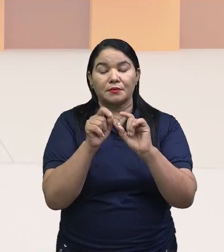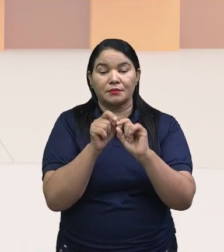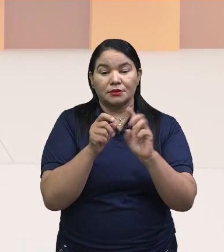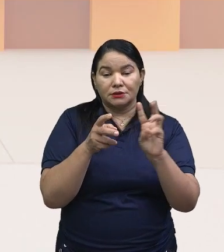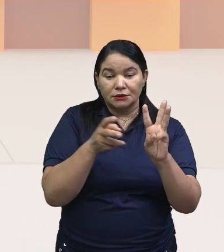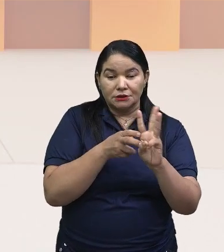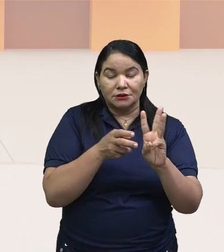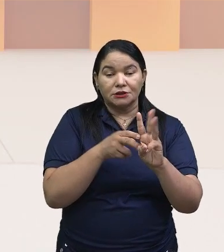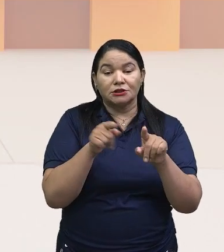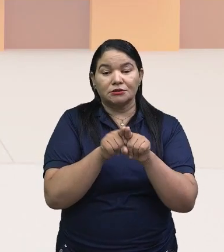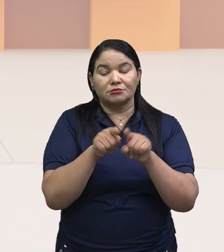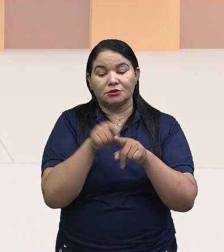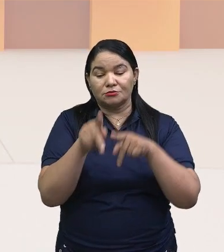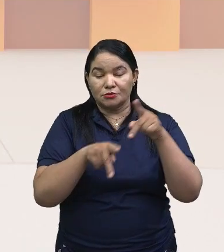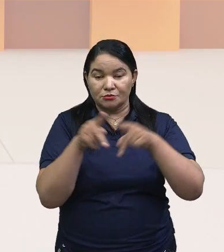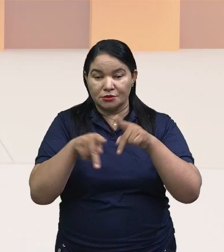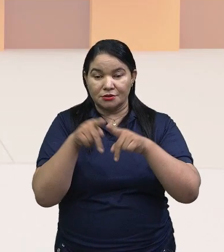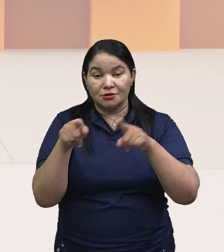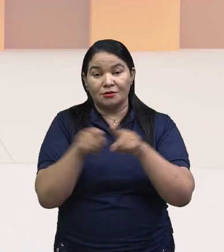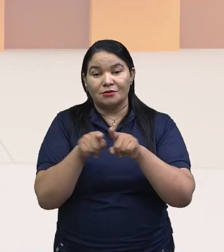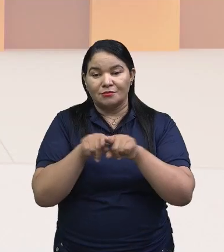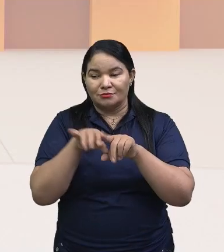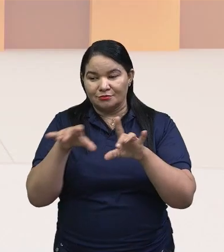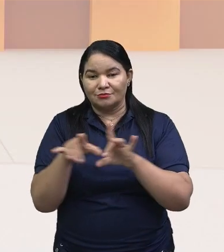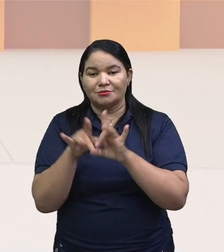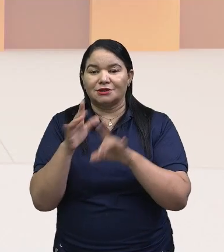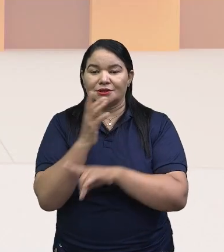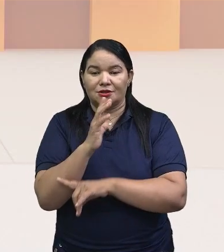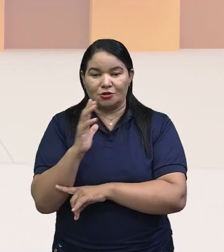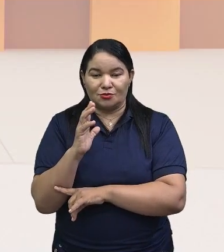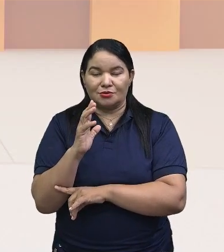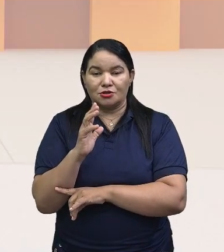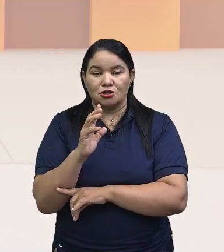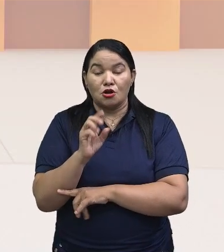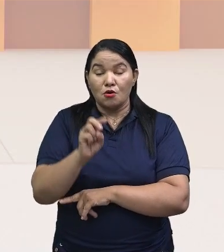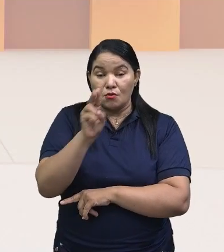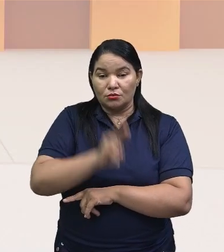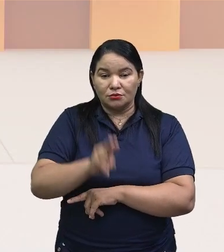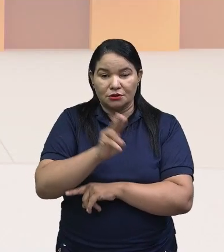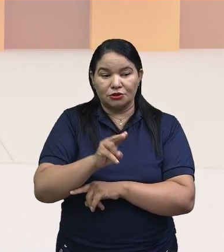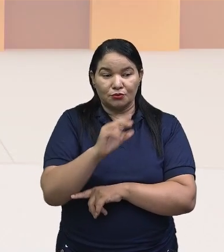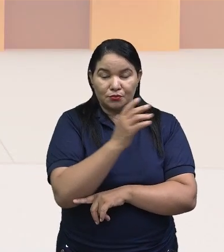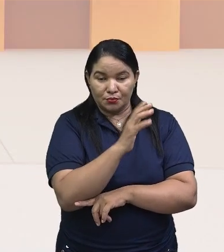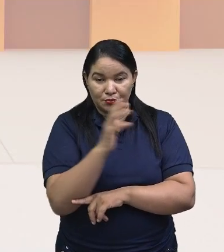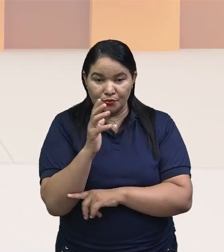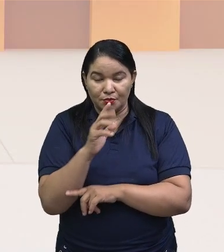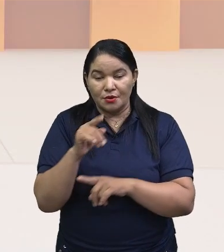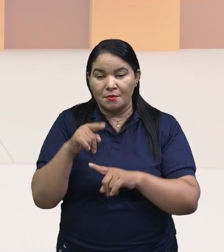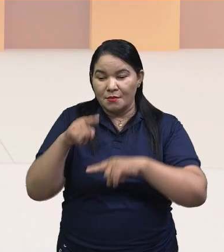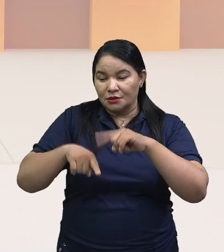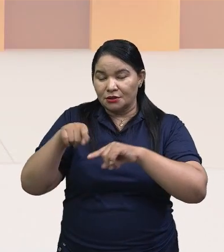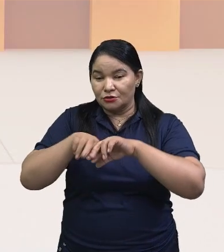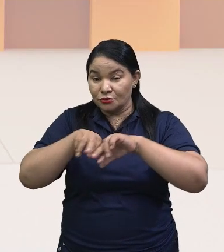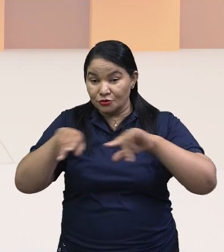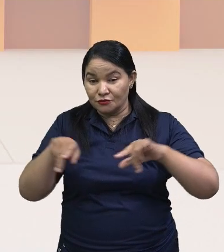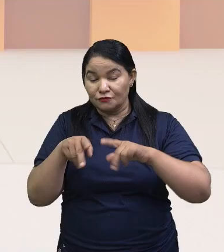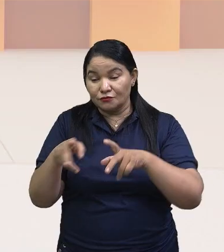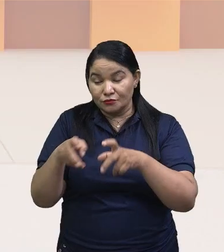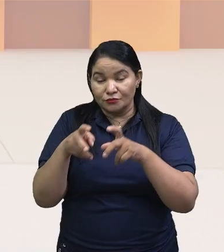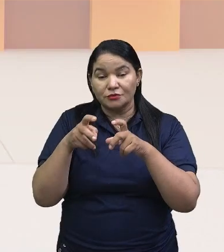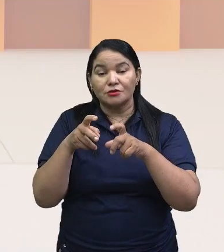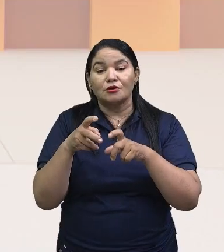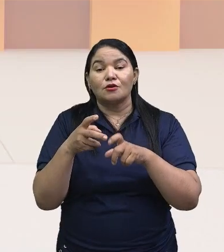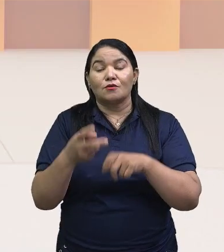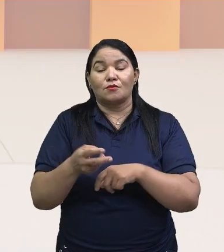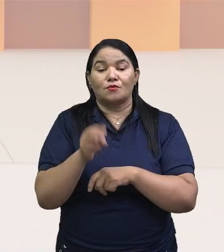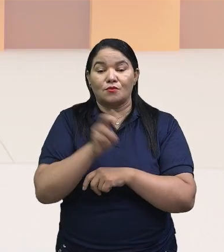a população, a natureza. Então, ele utiliza-se do meio ambiente, dos recursos naturais, de